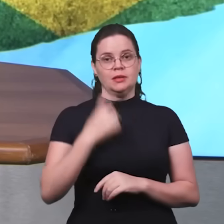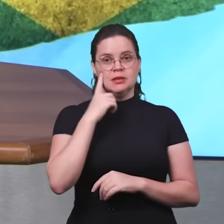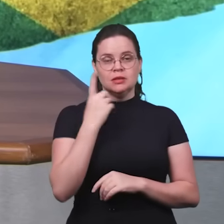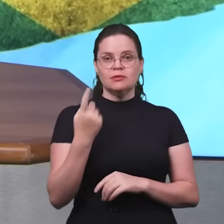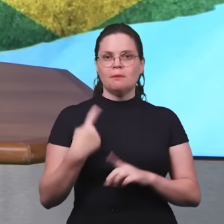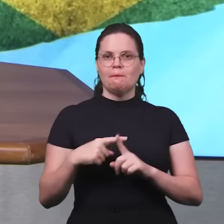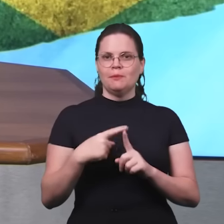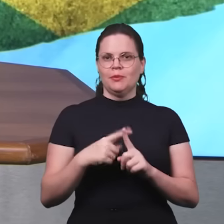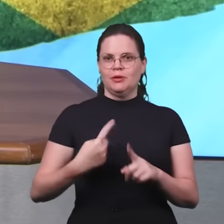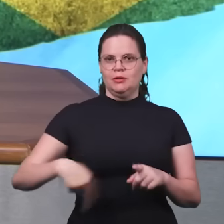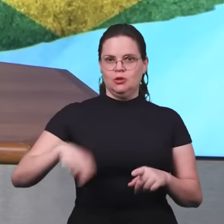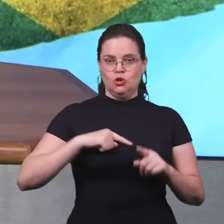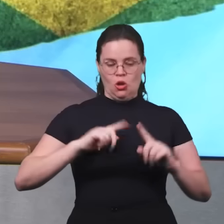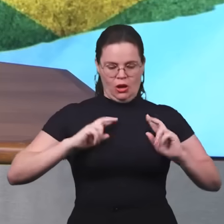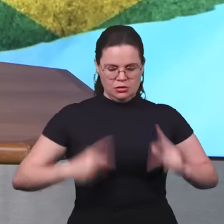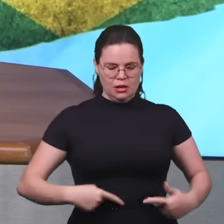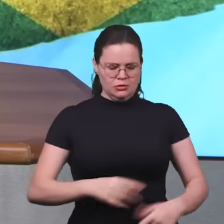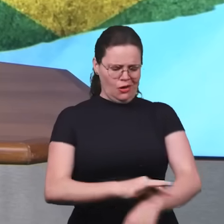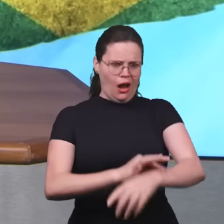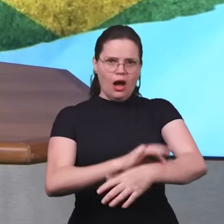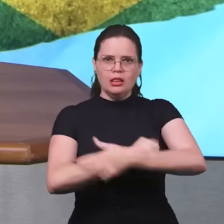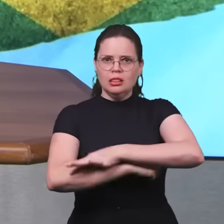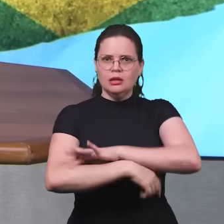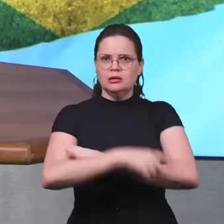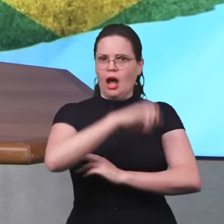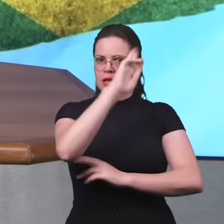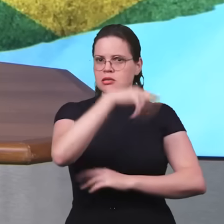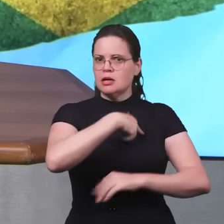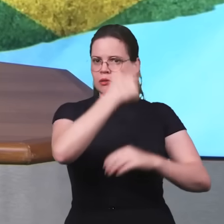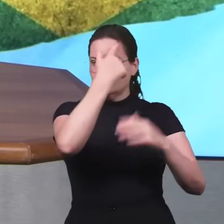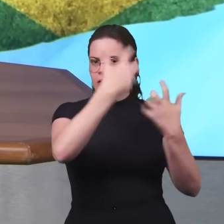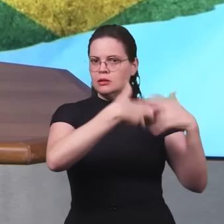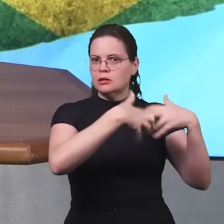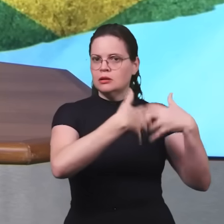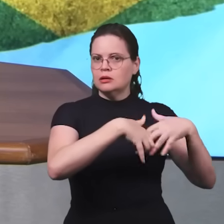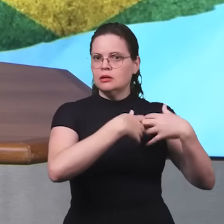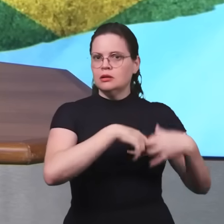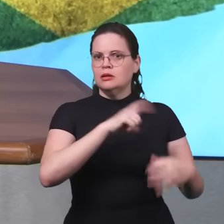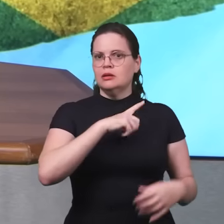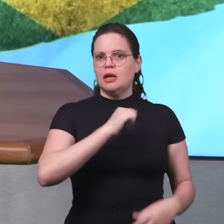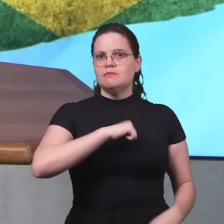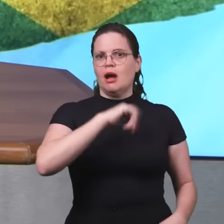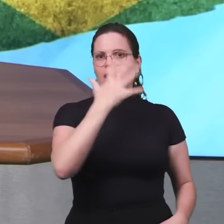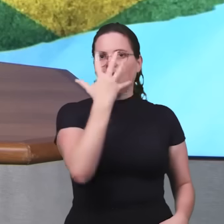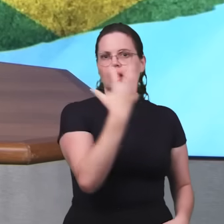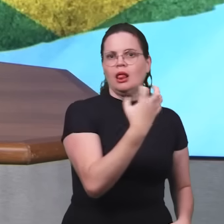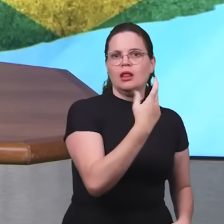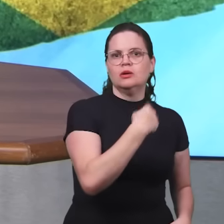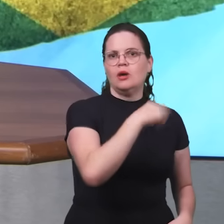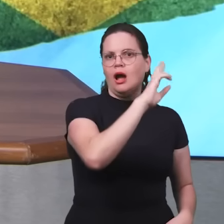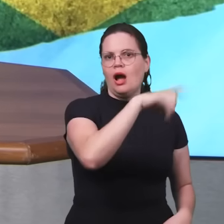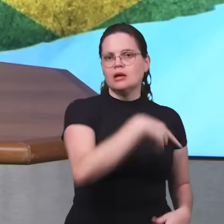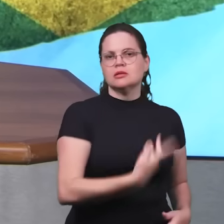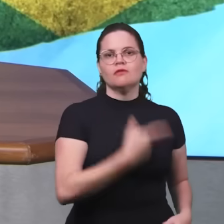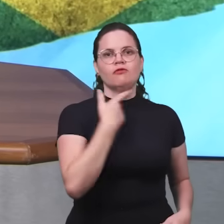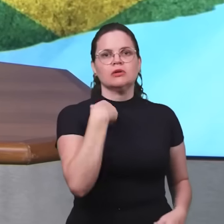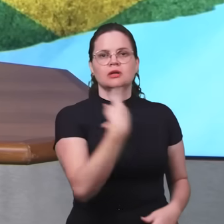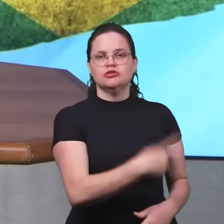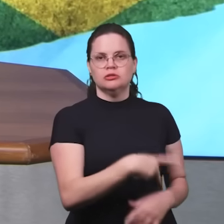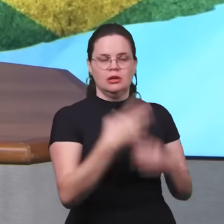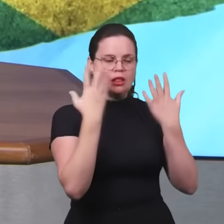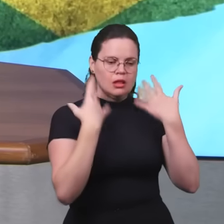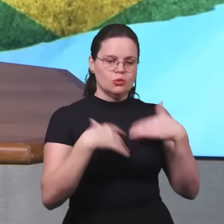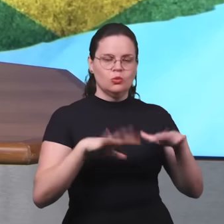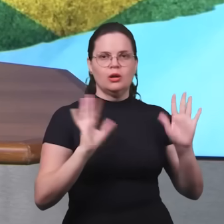o homem, ele como ele é feito também de carne, ele tem uma atração por aquilo que é próprio dele,